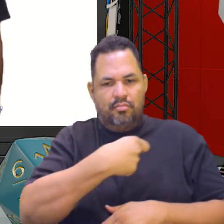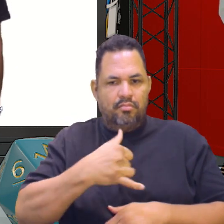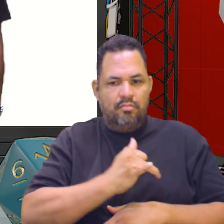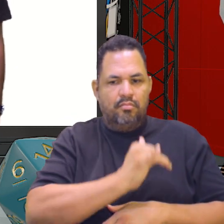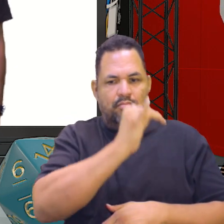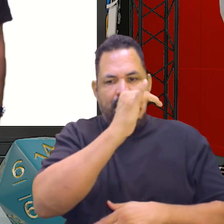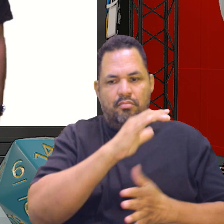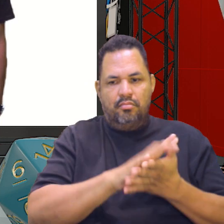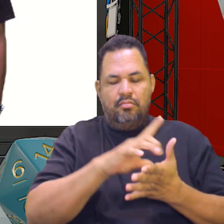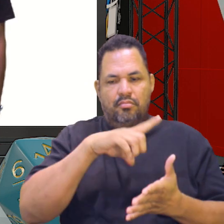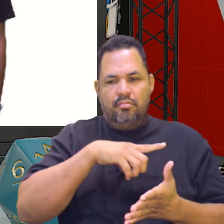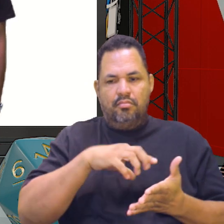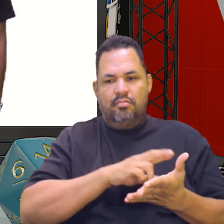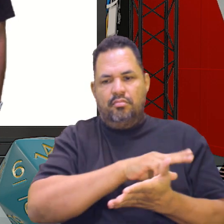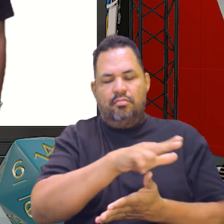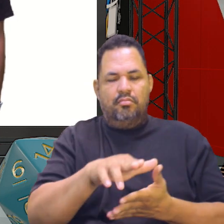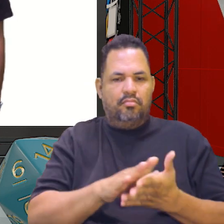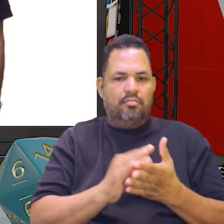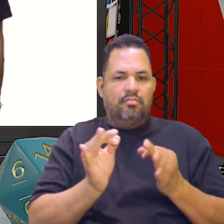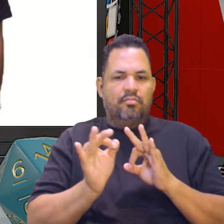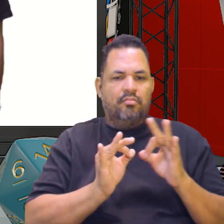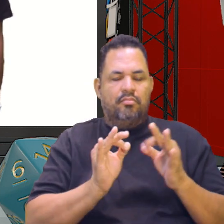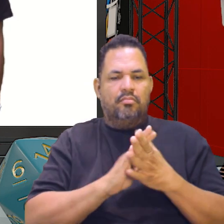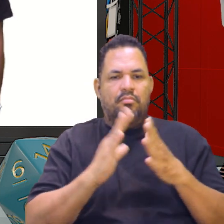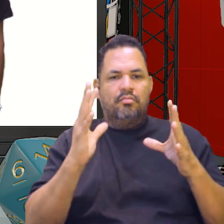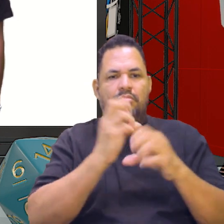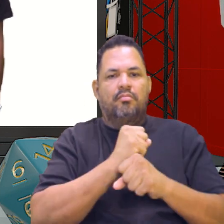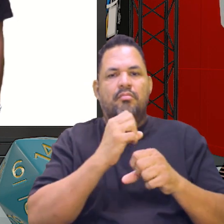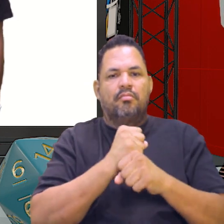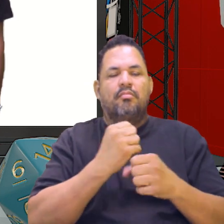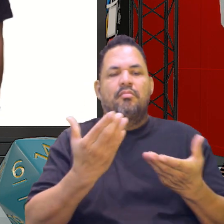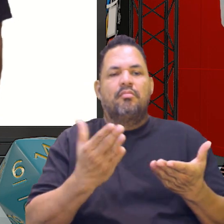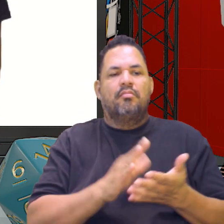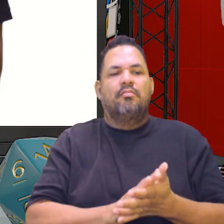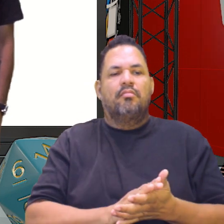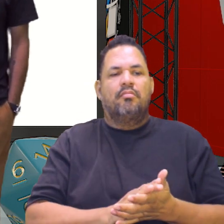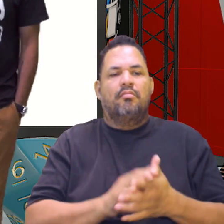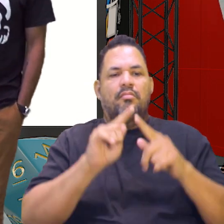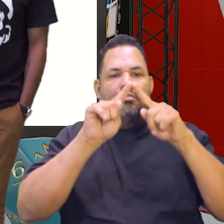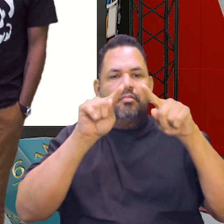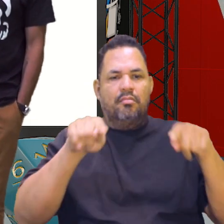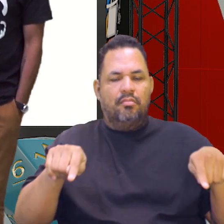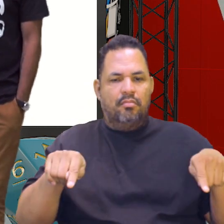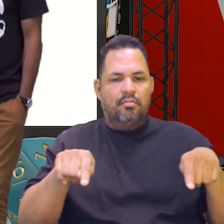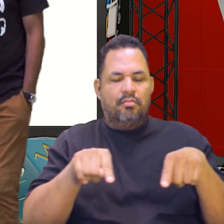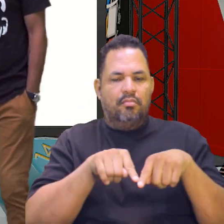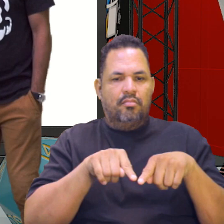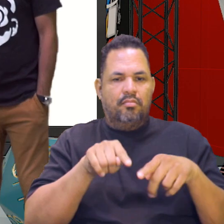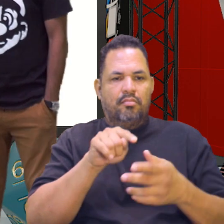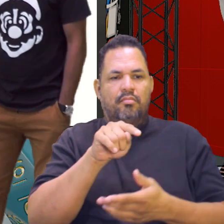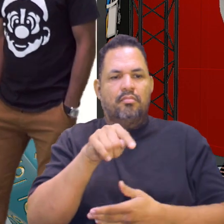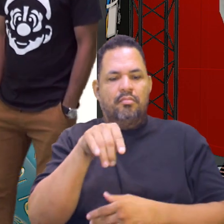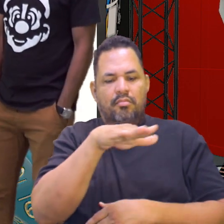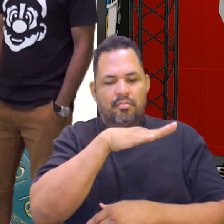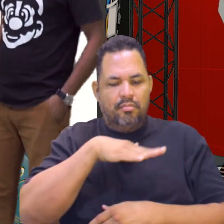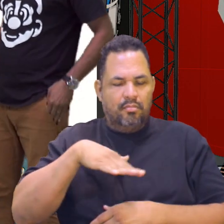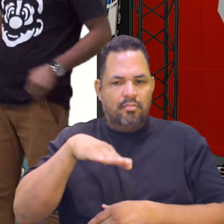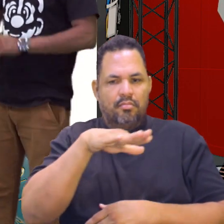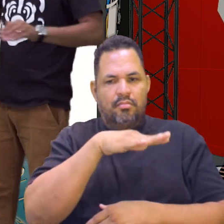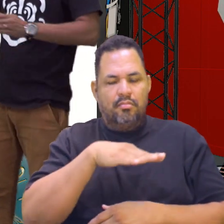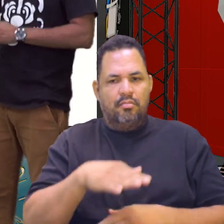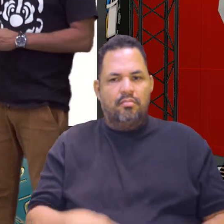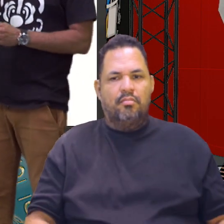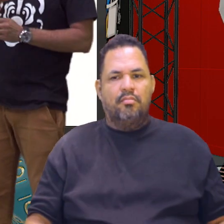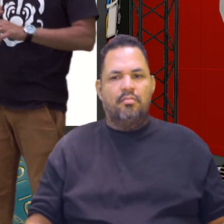esse. Claro que existem muitas maneiras de calcular a área de um triângulo, não é verdade? A área de um triângulo a gente tem, né? A gente já estudou isso, né?